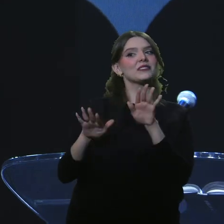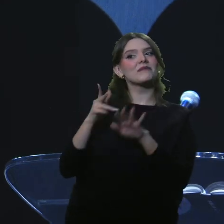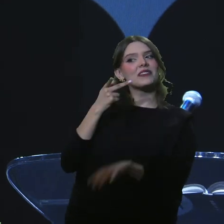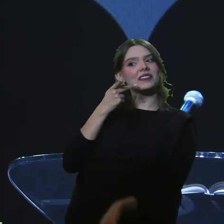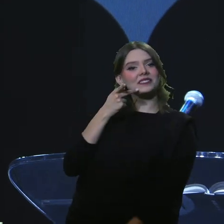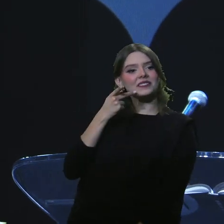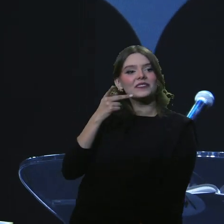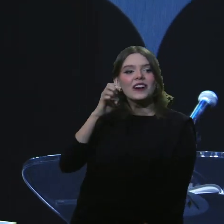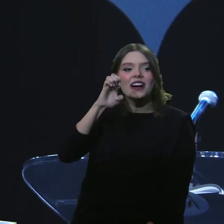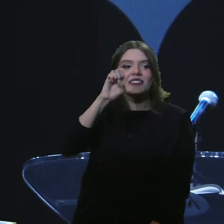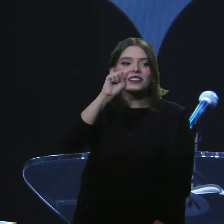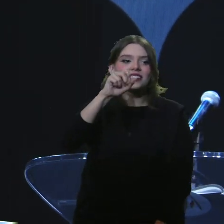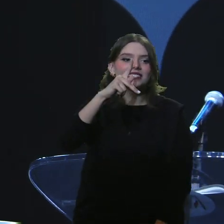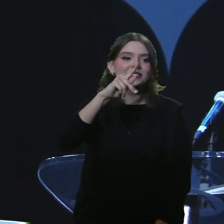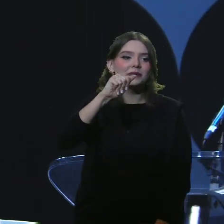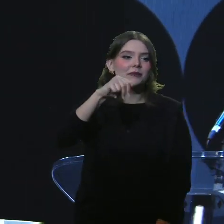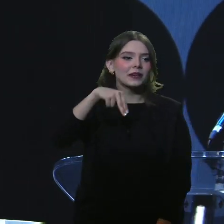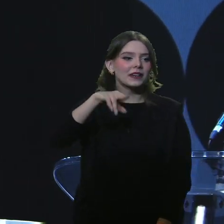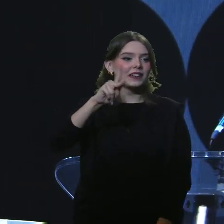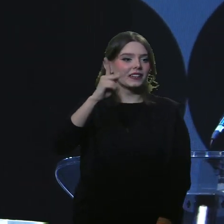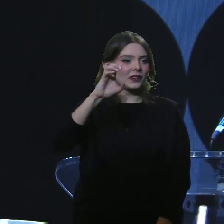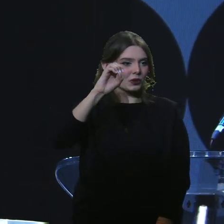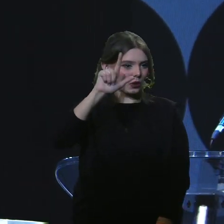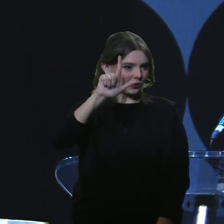Todo brasileiro acredita que fala espanhol.